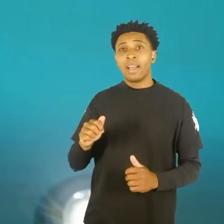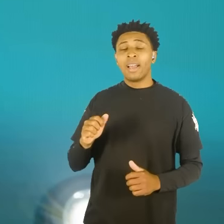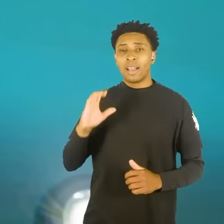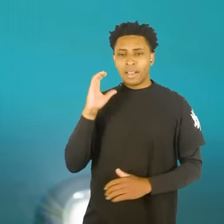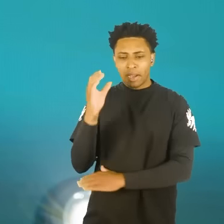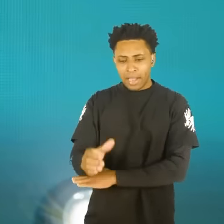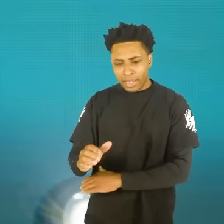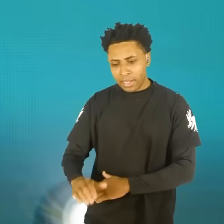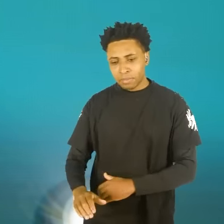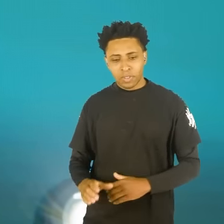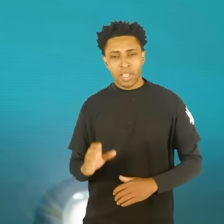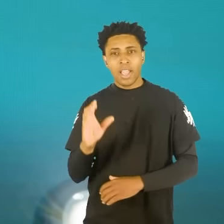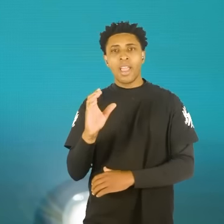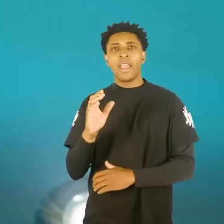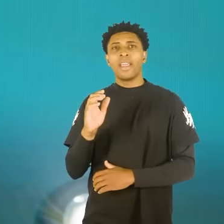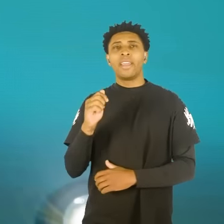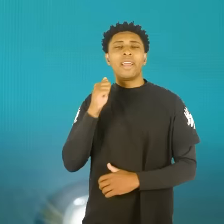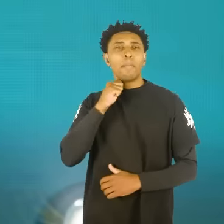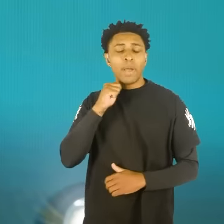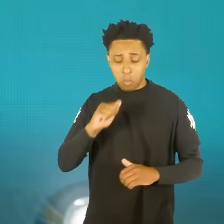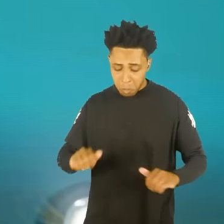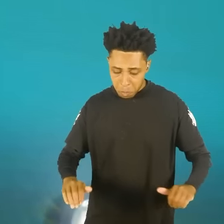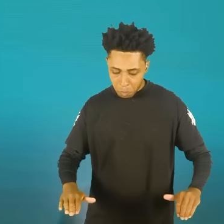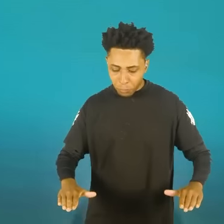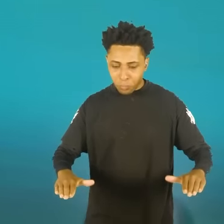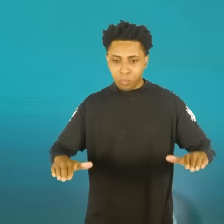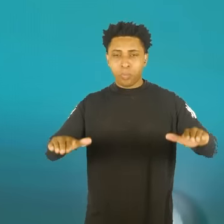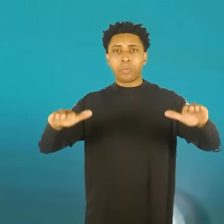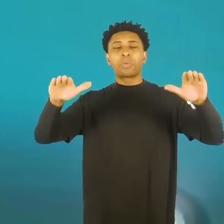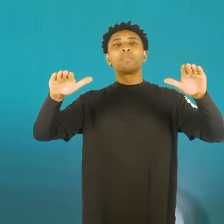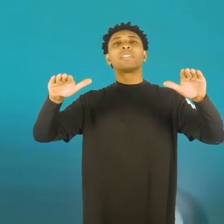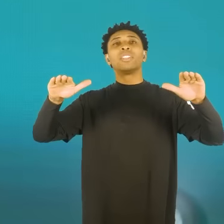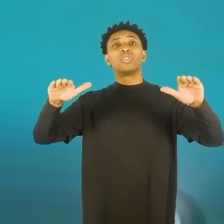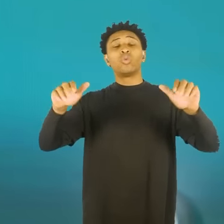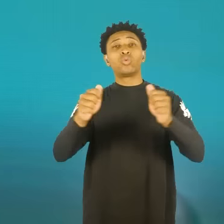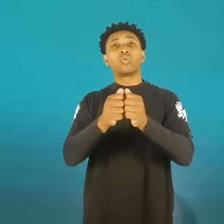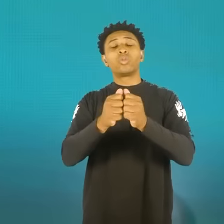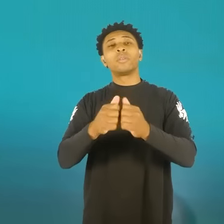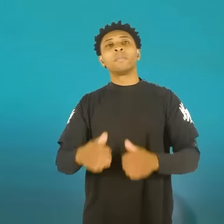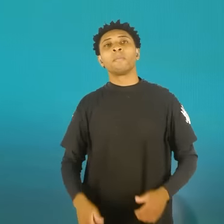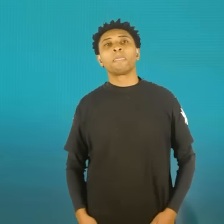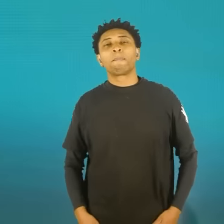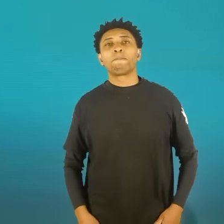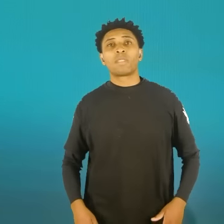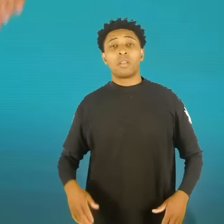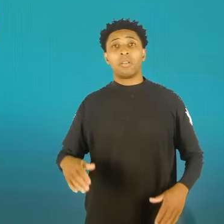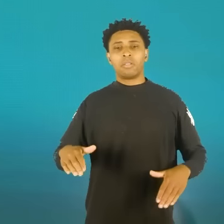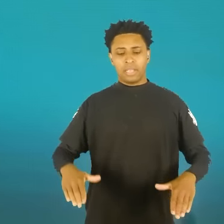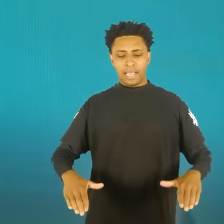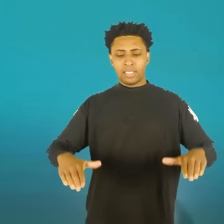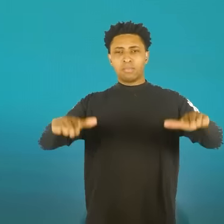Abel cresce. Eles até então estavam debaixo da tutela do pai e da mãe, Adão e Eva, mas agora eles são